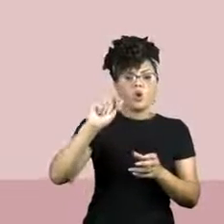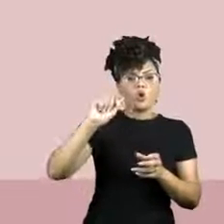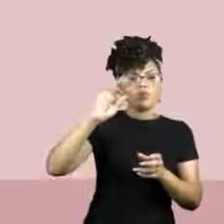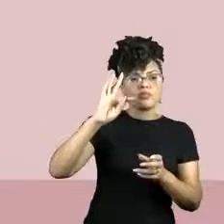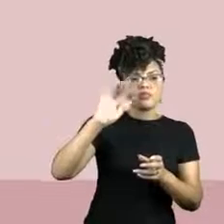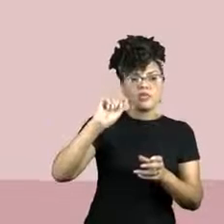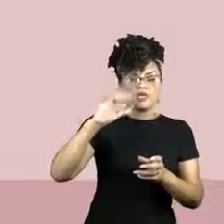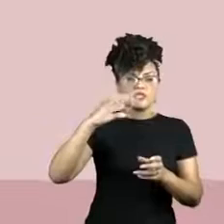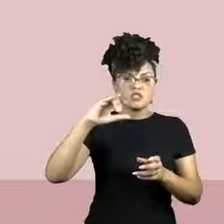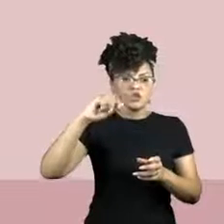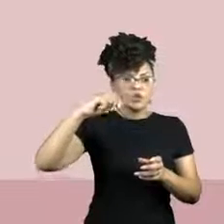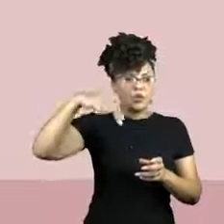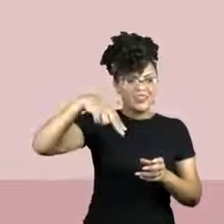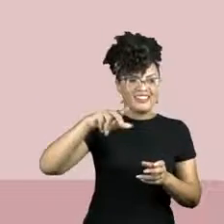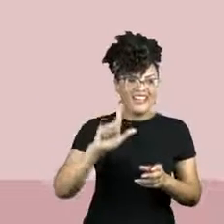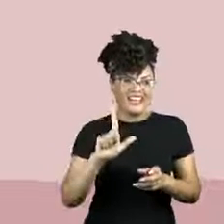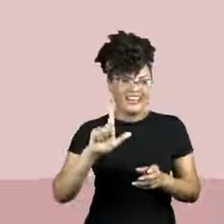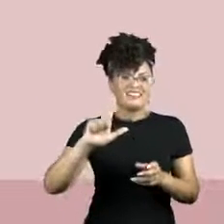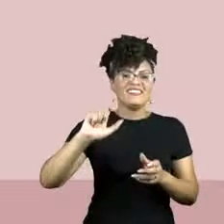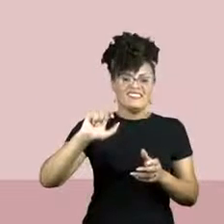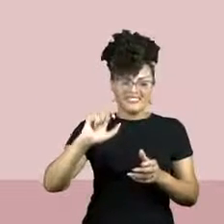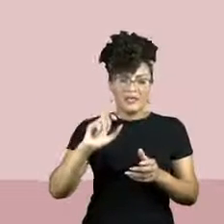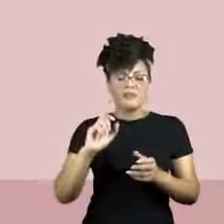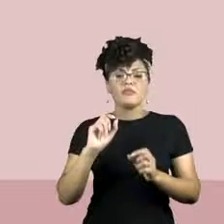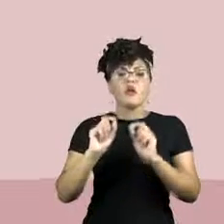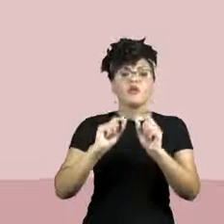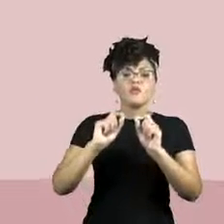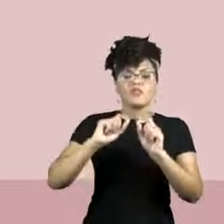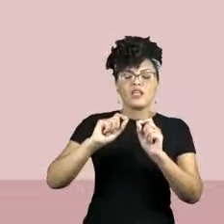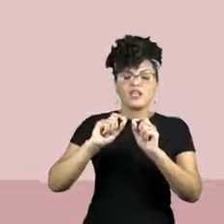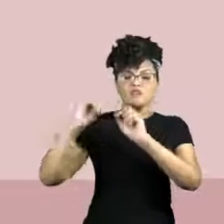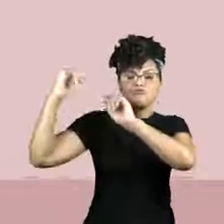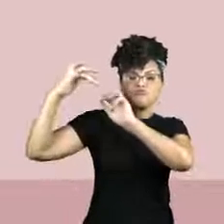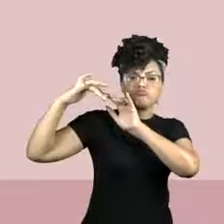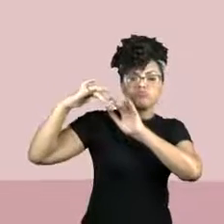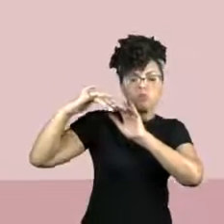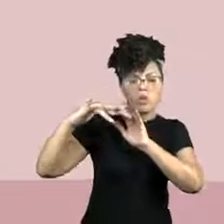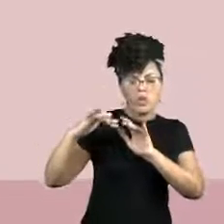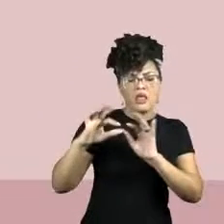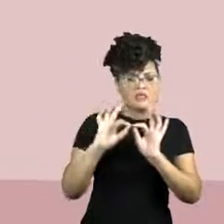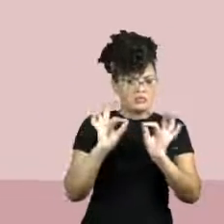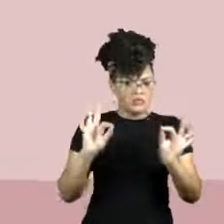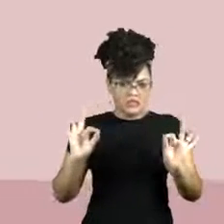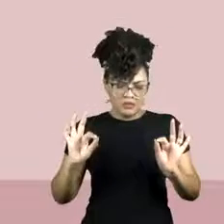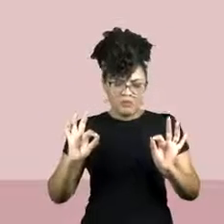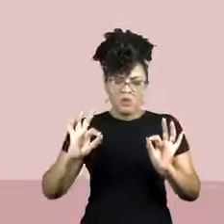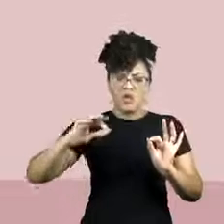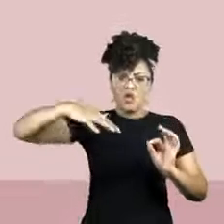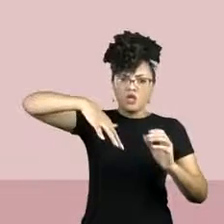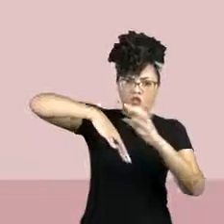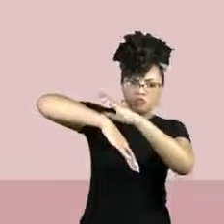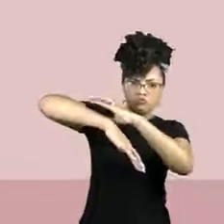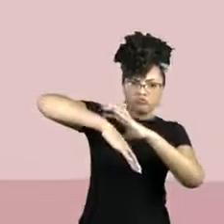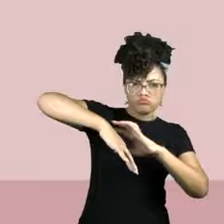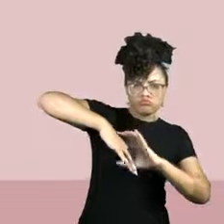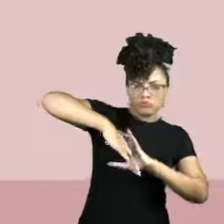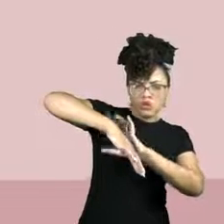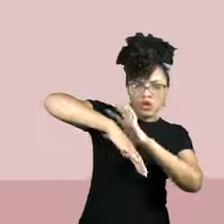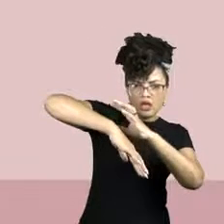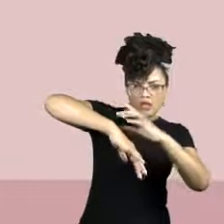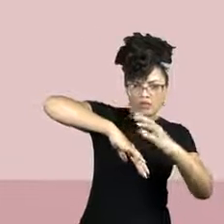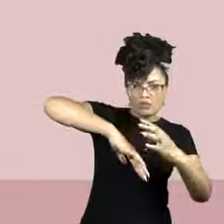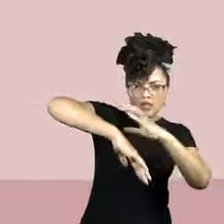numa situação, às vezes, tão simples como o deslizamento translacional, né? Ou seja, uma camada muito resistente abaixo de uma